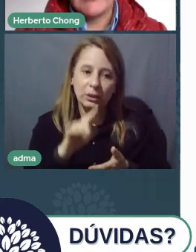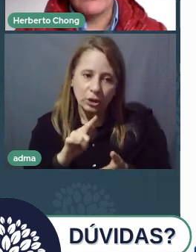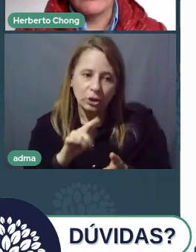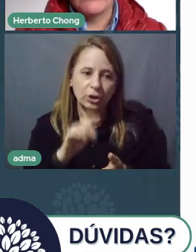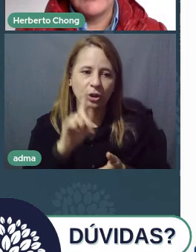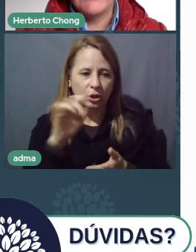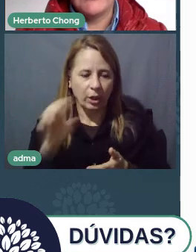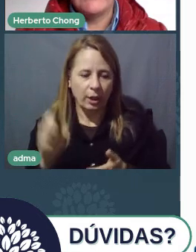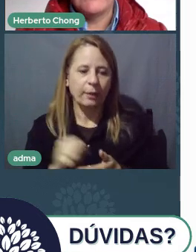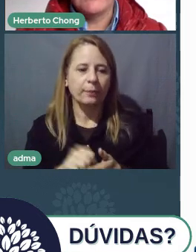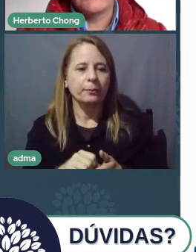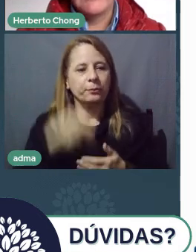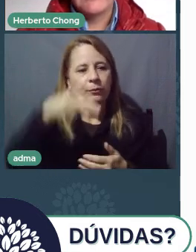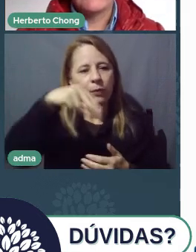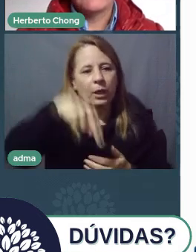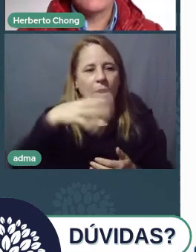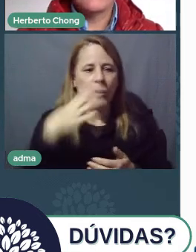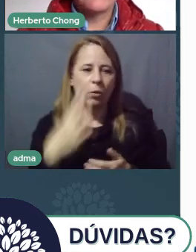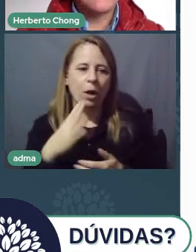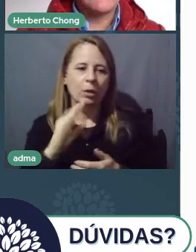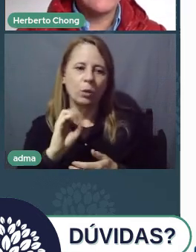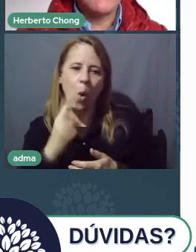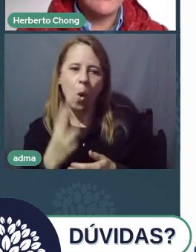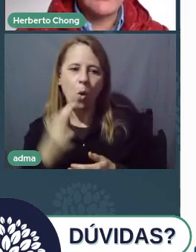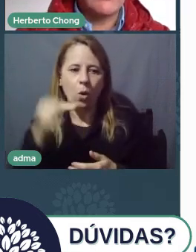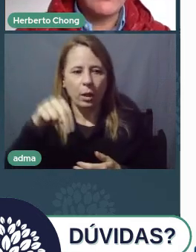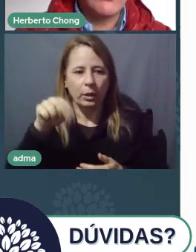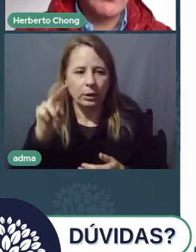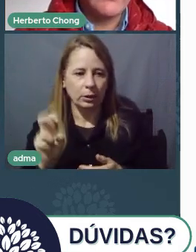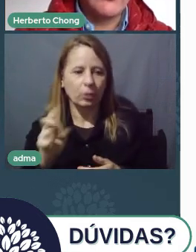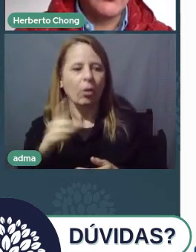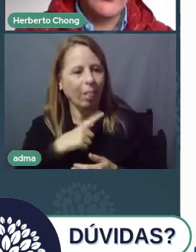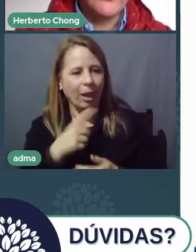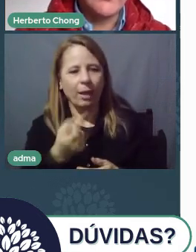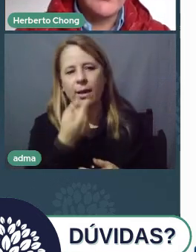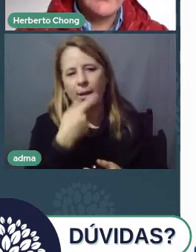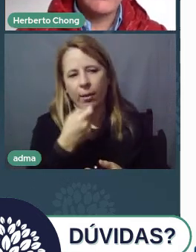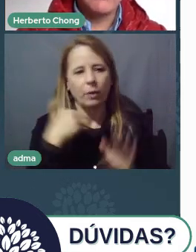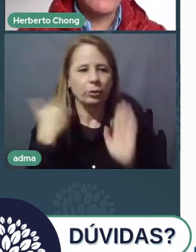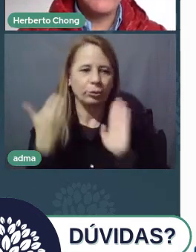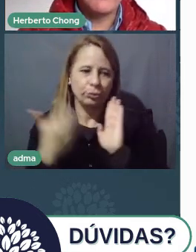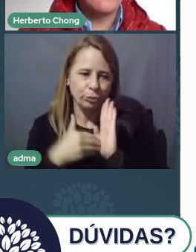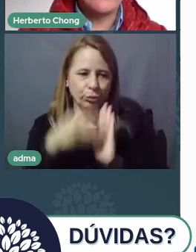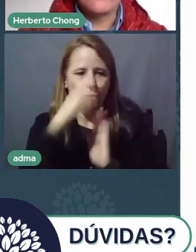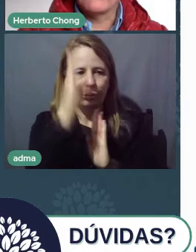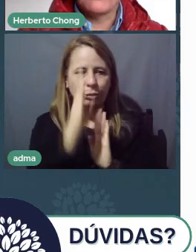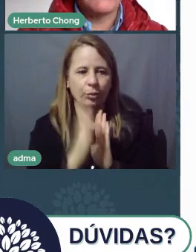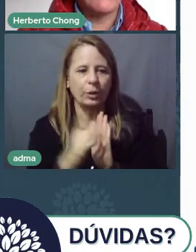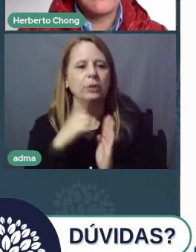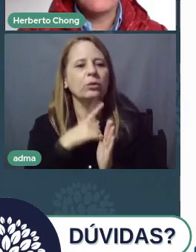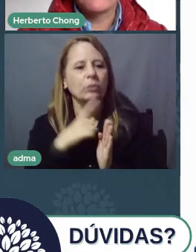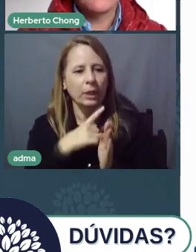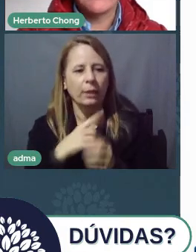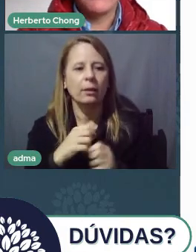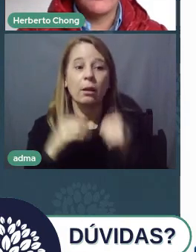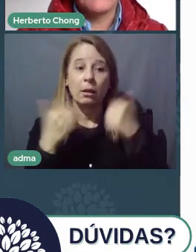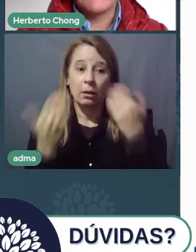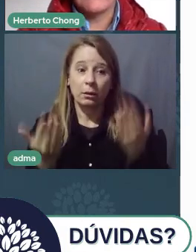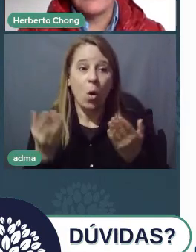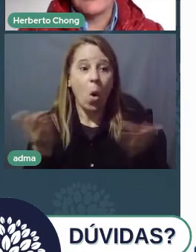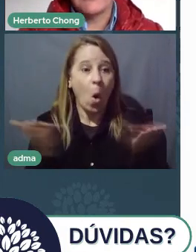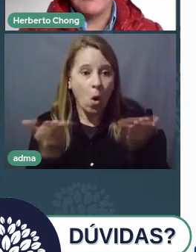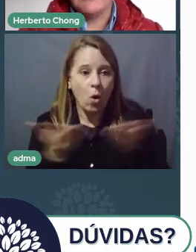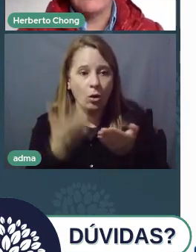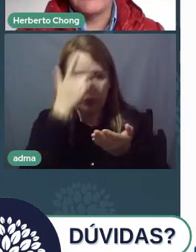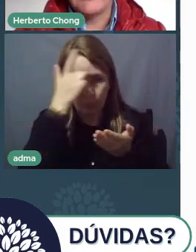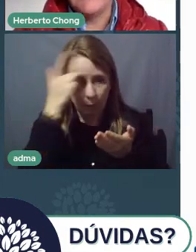L4 ou um anti-L5. Nós temos todas essas medicações no Brasil hoje. É como eu falei para vocês, o nosso asmático hoje não pode